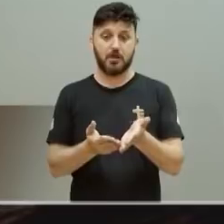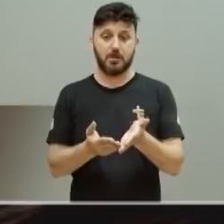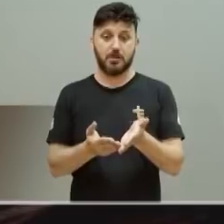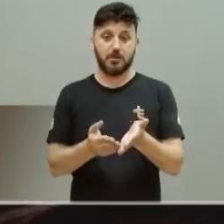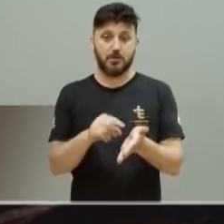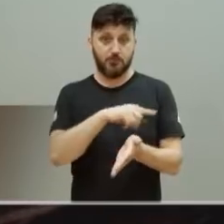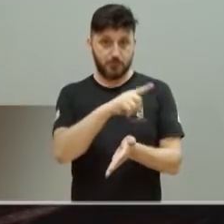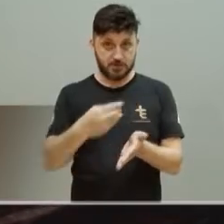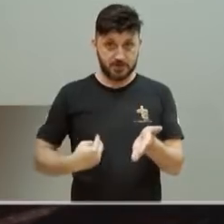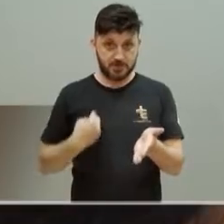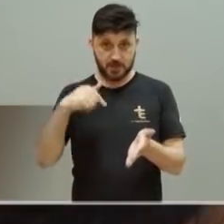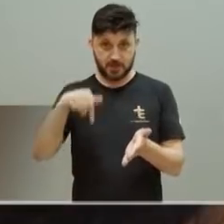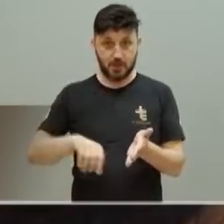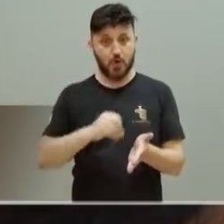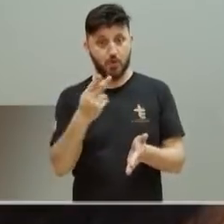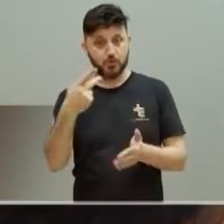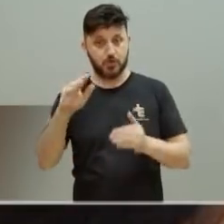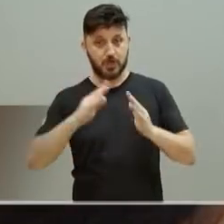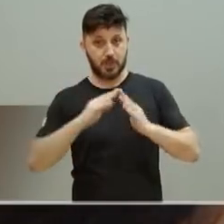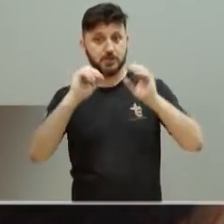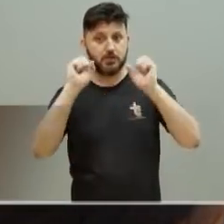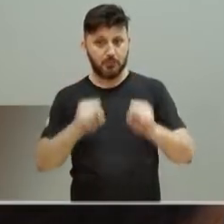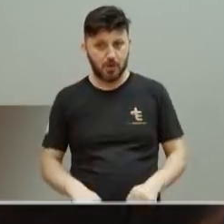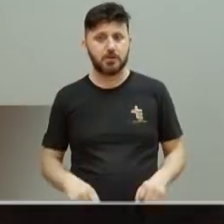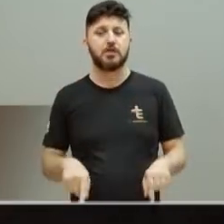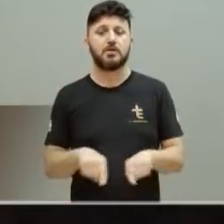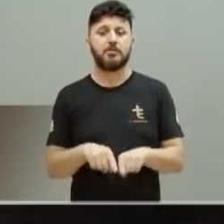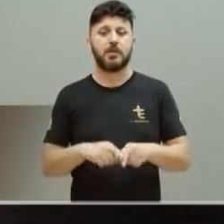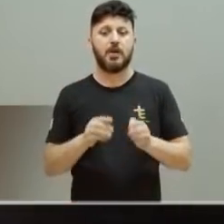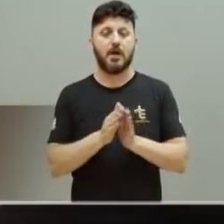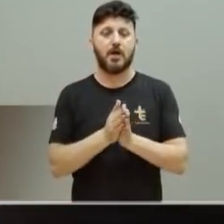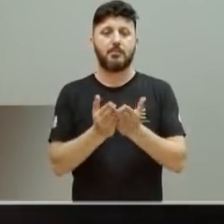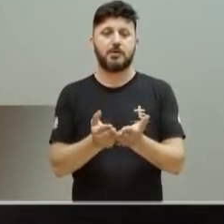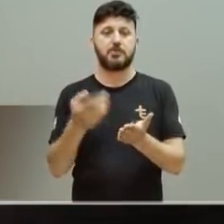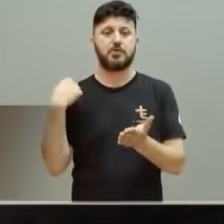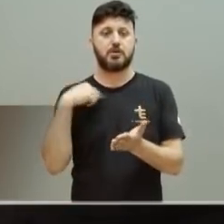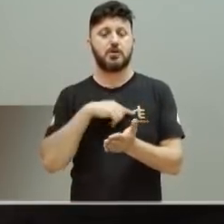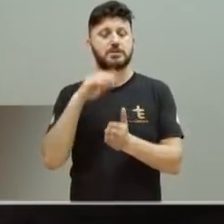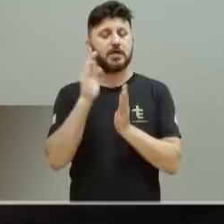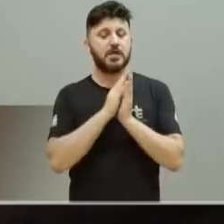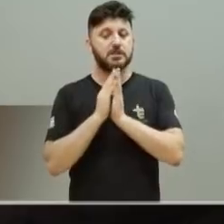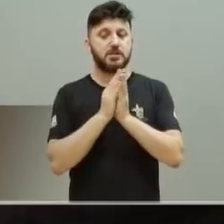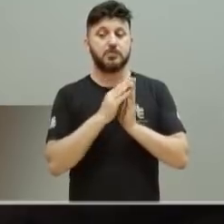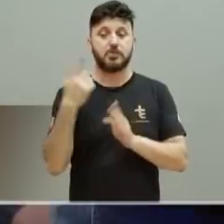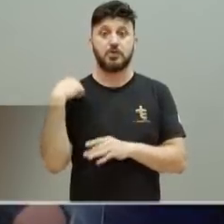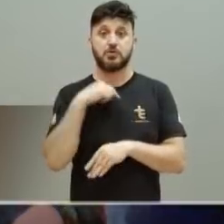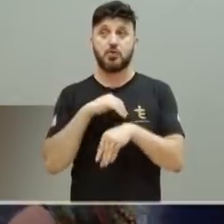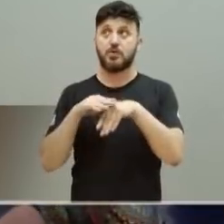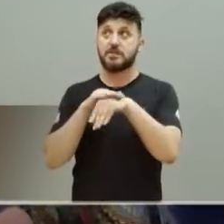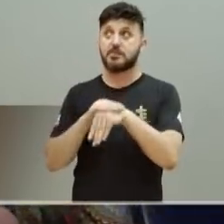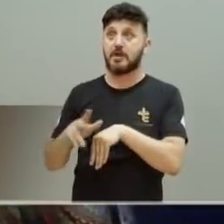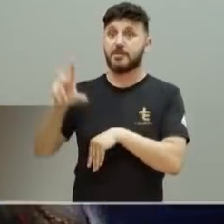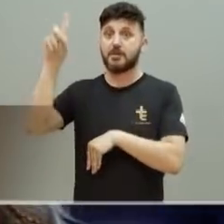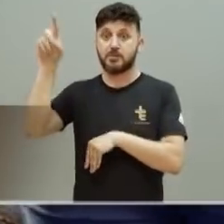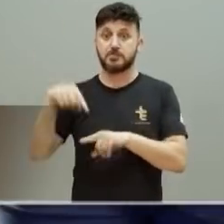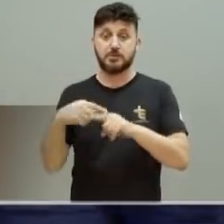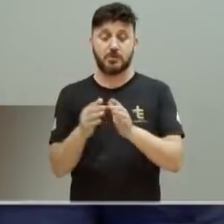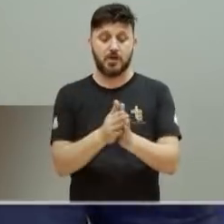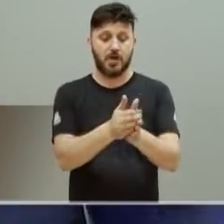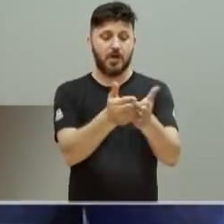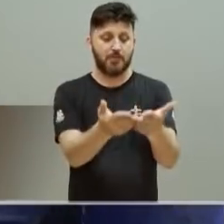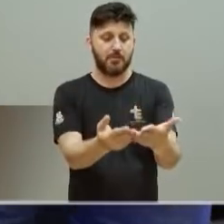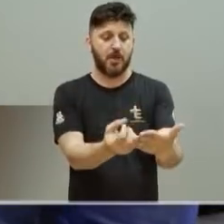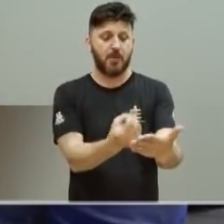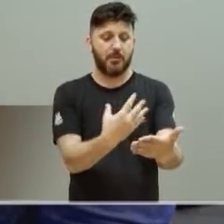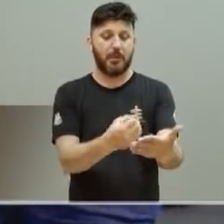que está no santuário, já abra a poderosa palavra de Deus. Porque quando nós rezamos, nós falamos com Deus. Mas quando a Bíblia se abre diante de nós, é